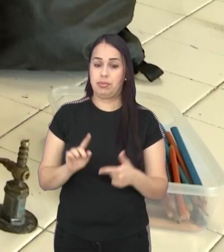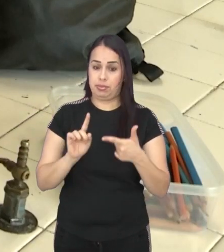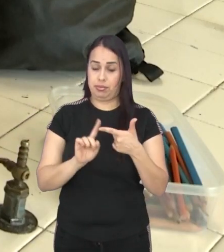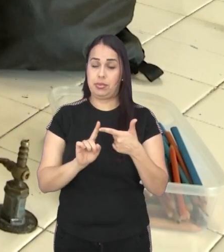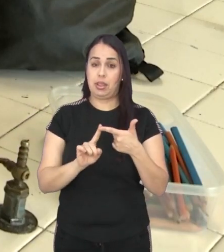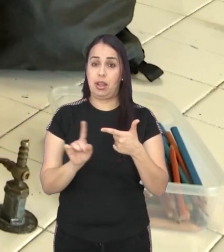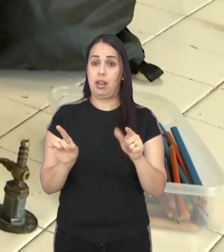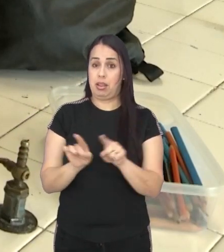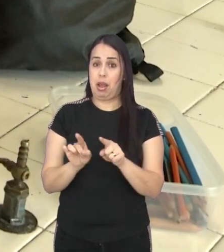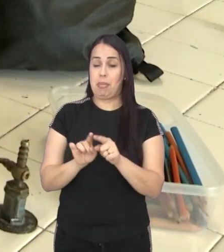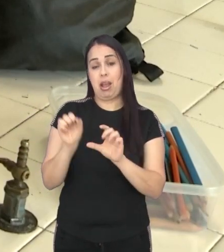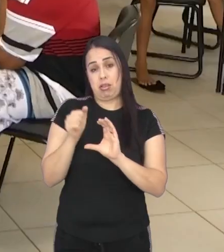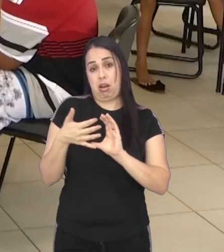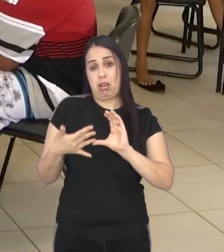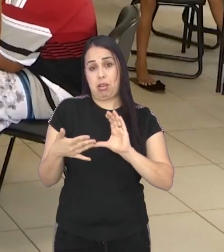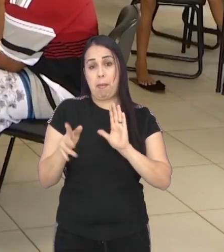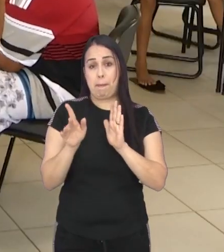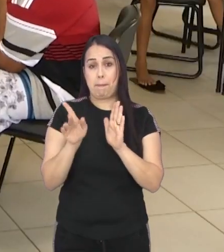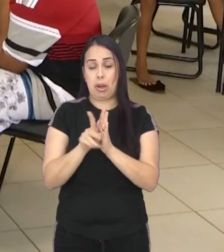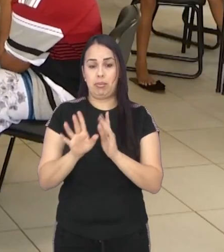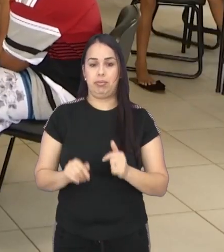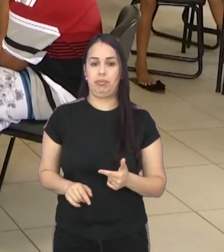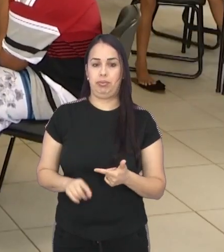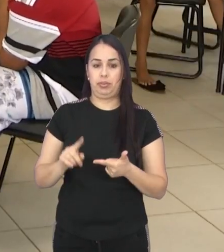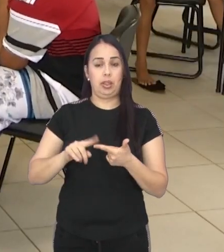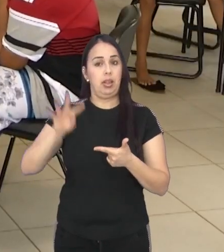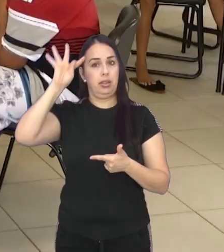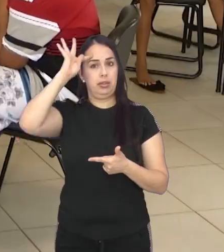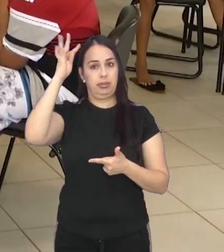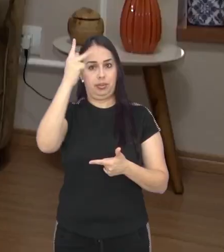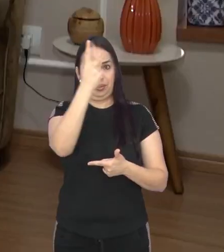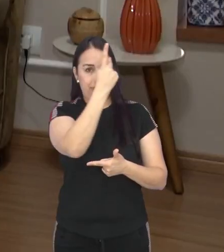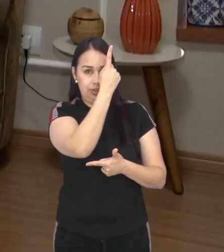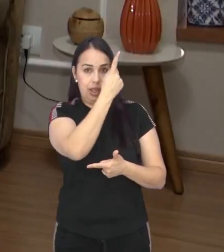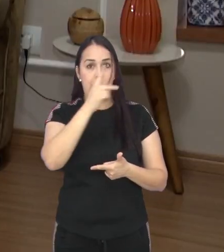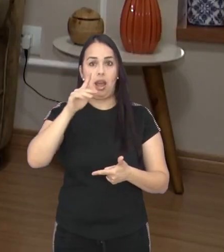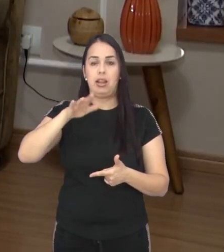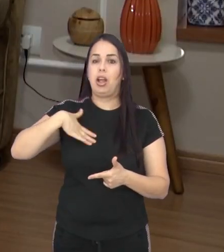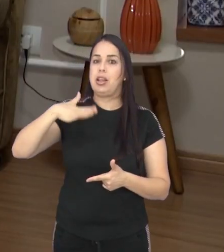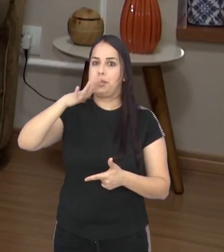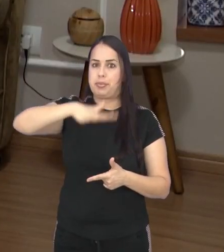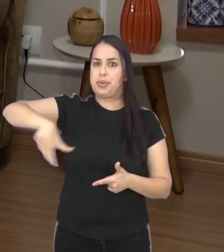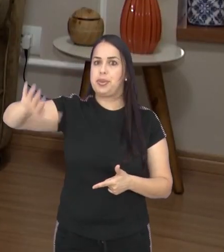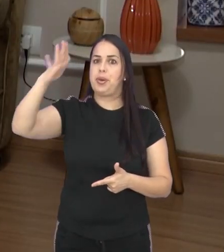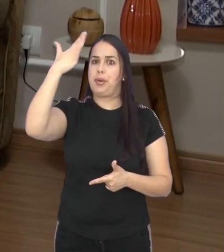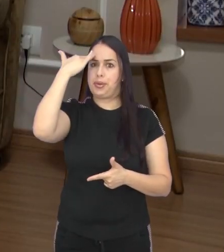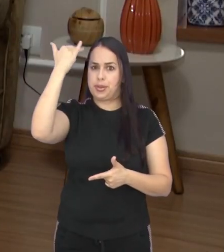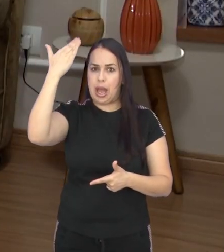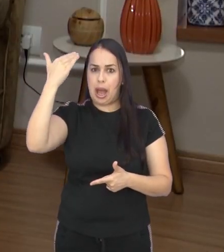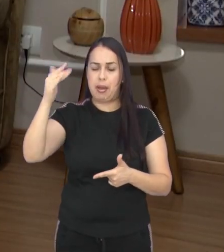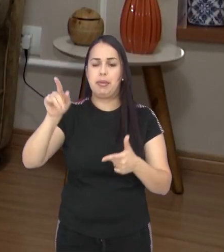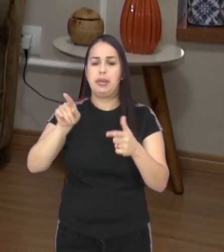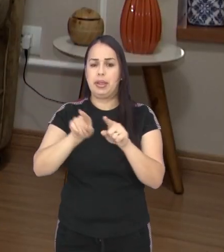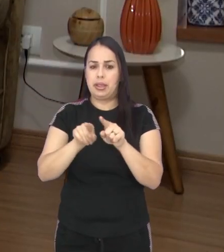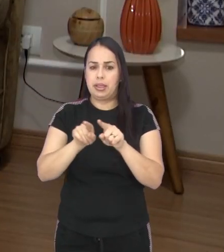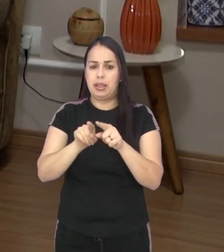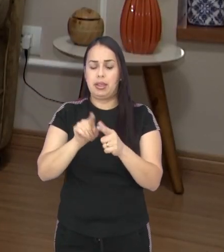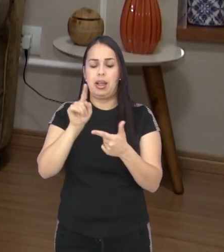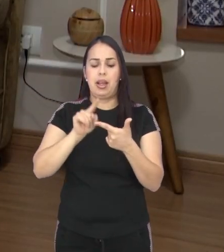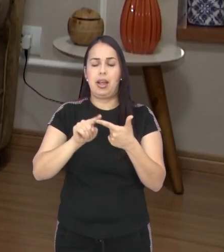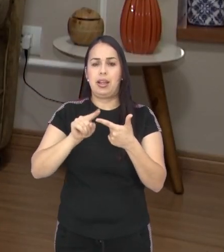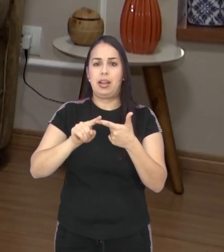de atenção com hiperatividade também tem suas características. O TDAH, que é bem famoso também,